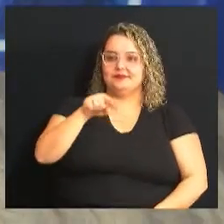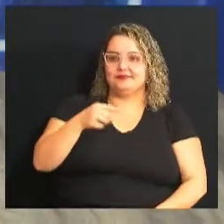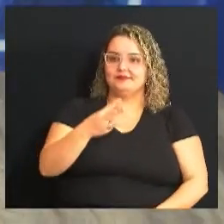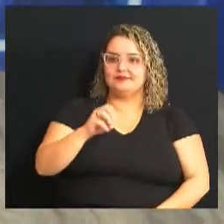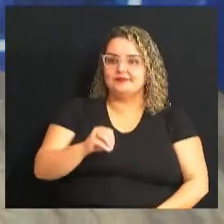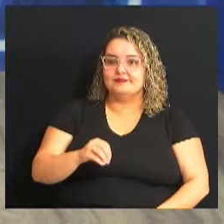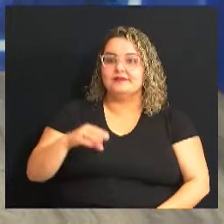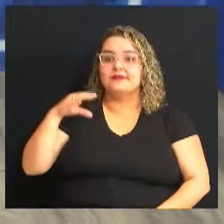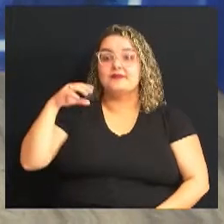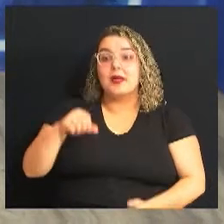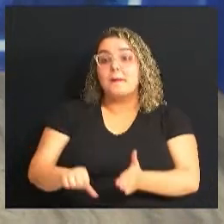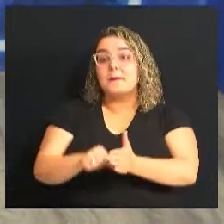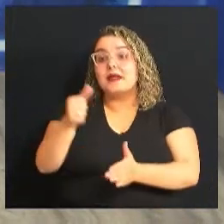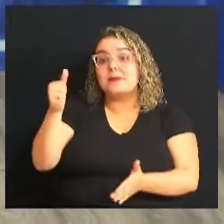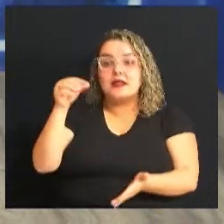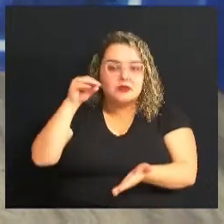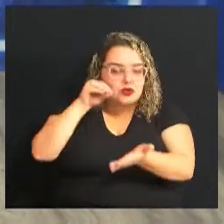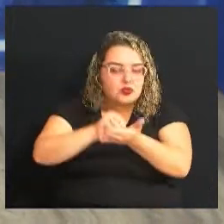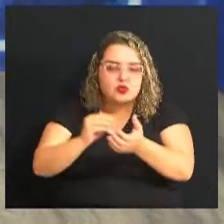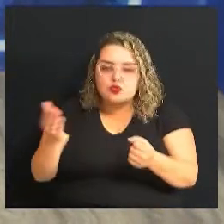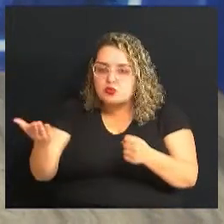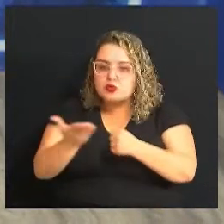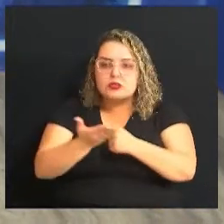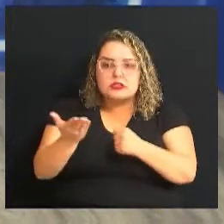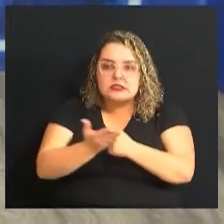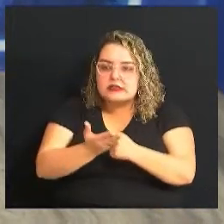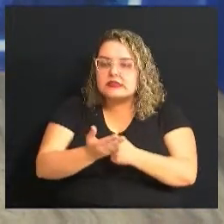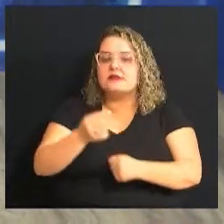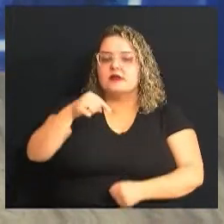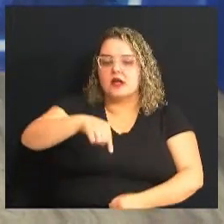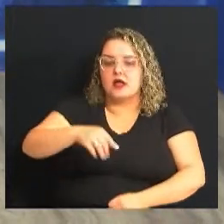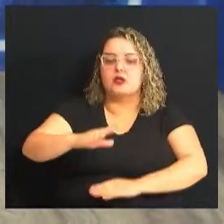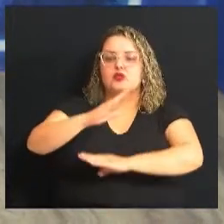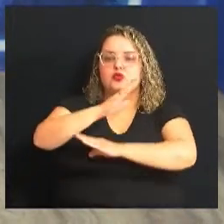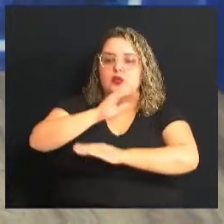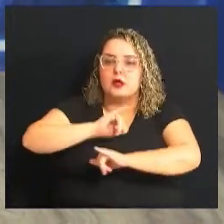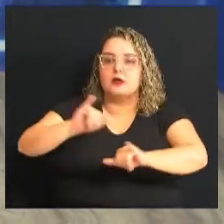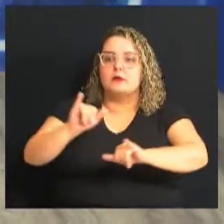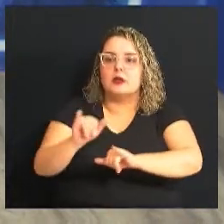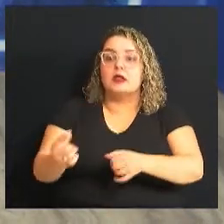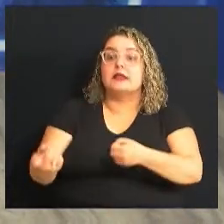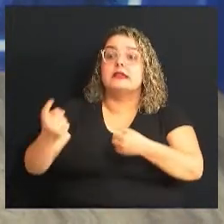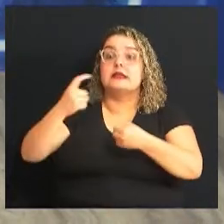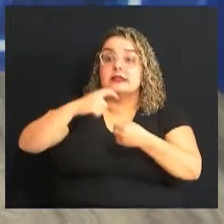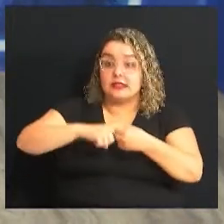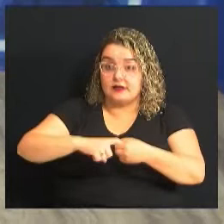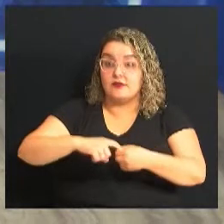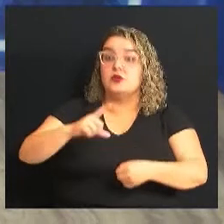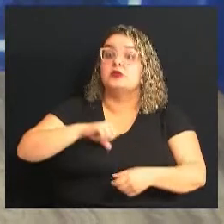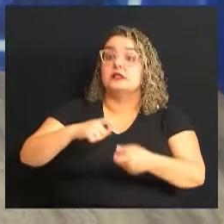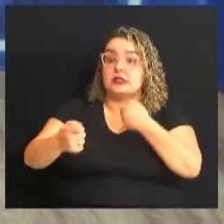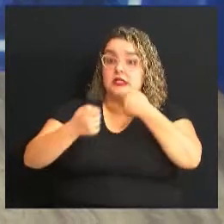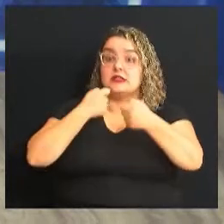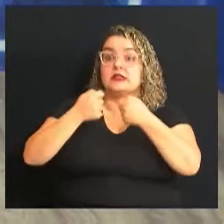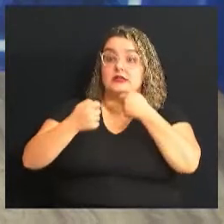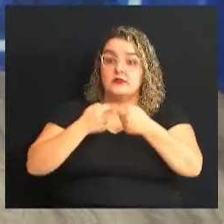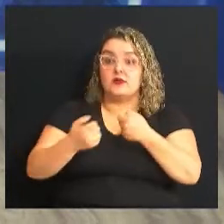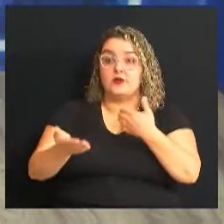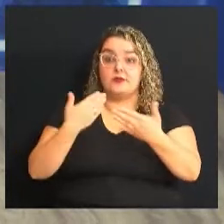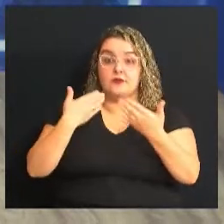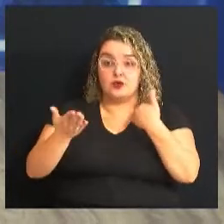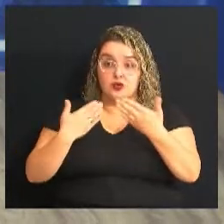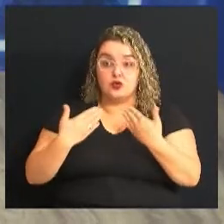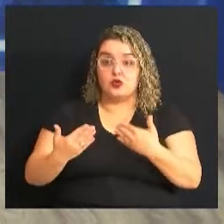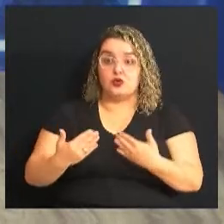o seguinte, primeiro e último intervalo aqui no nosso Câmara Notícia e na volta tem entrevista porque eu vou conversar com